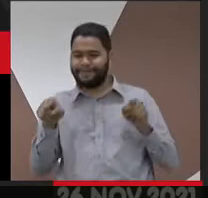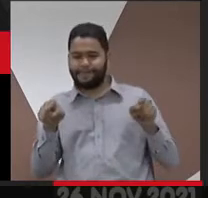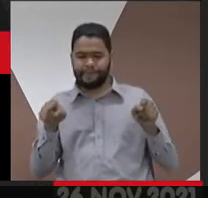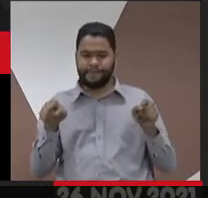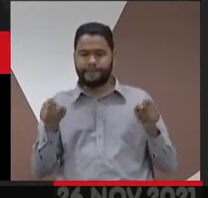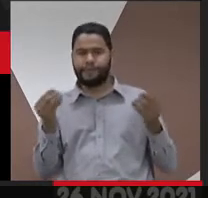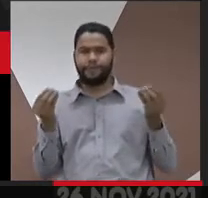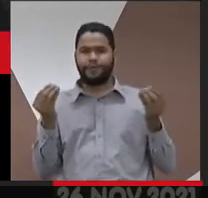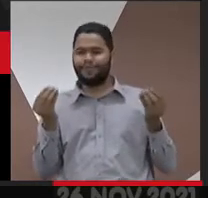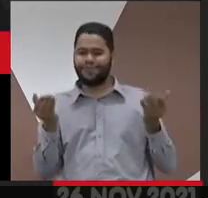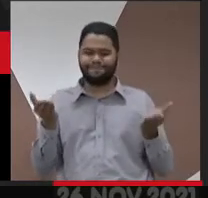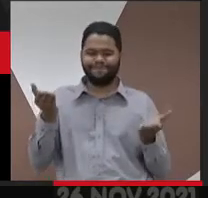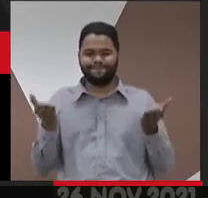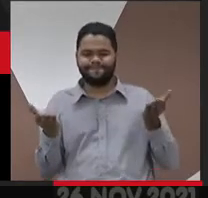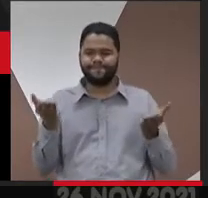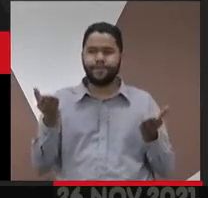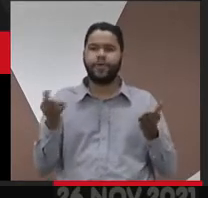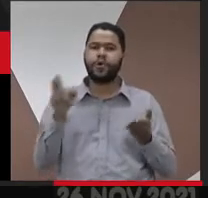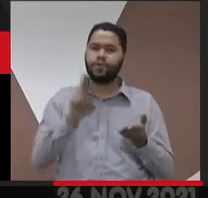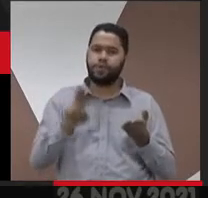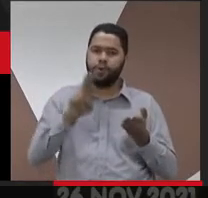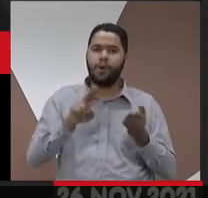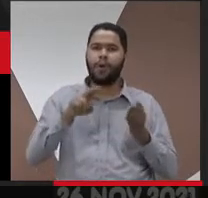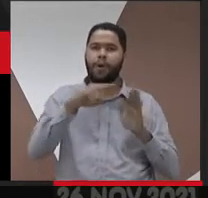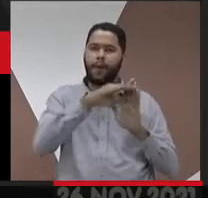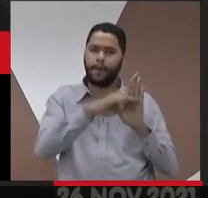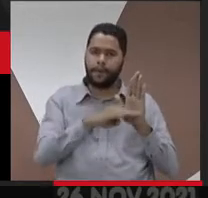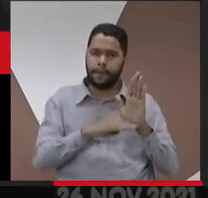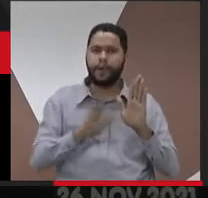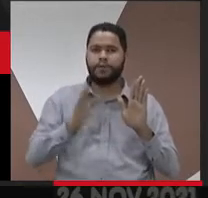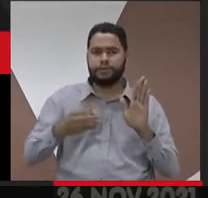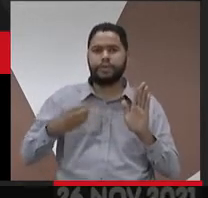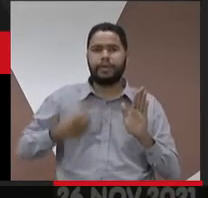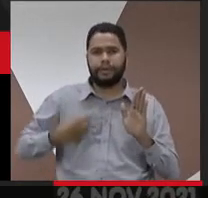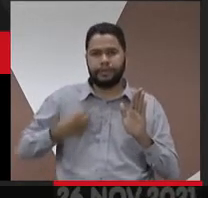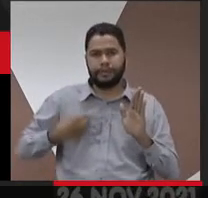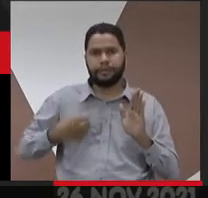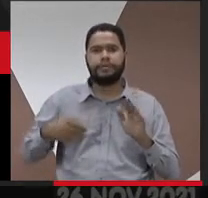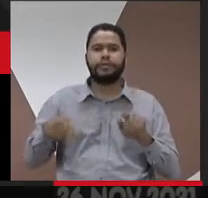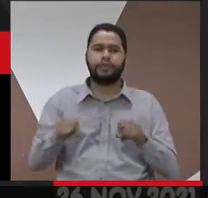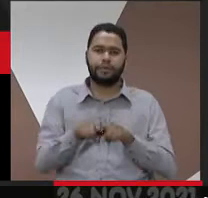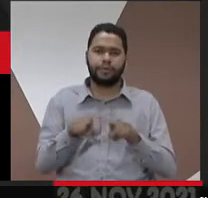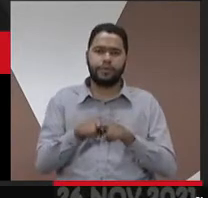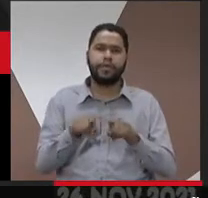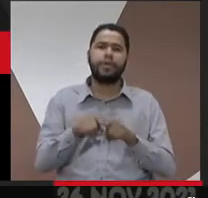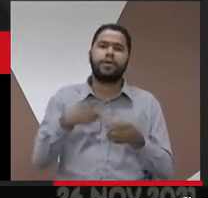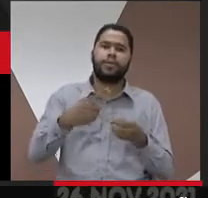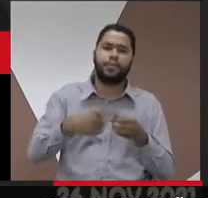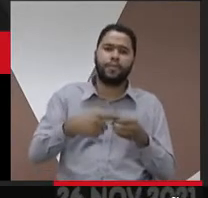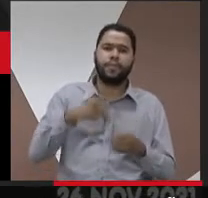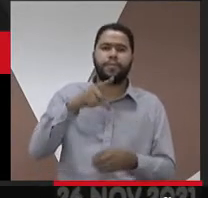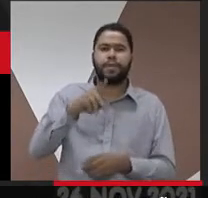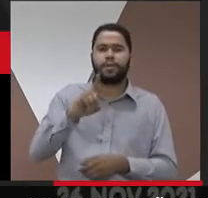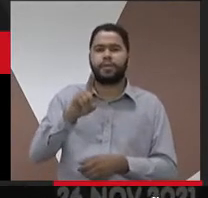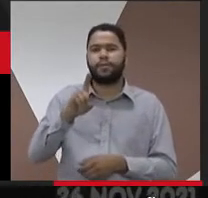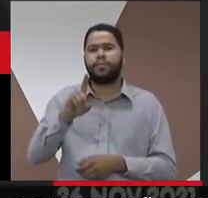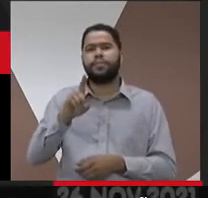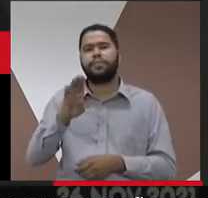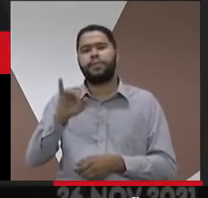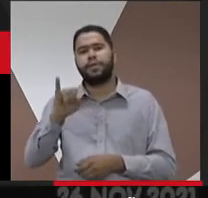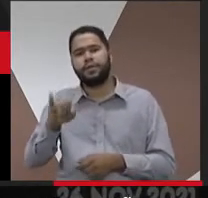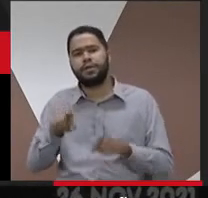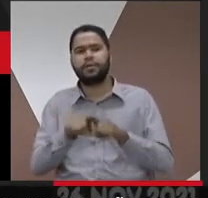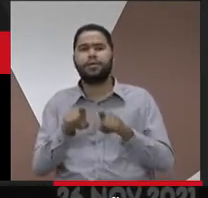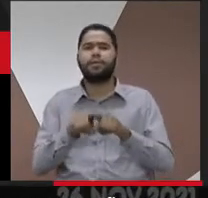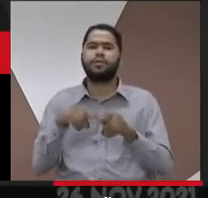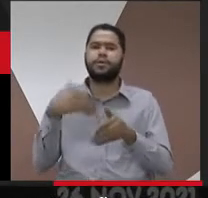utilizando aí os planos existentes, tanto os planos diretores municipais como o PDDI, o Plano Diretor de